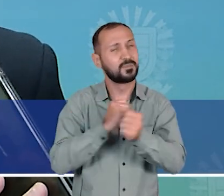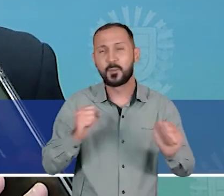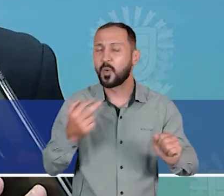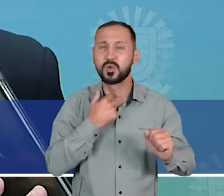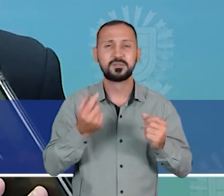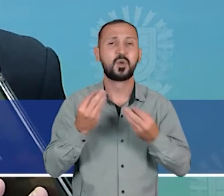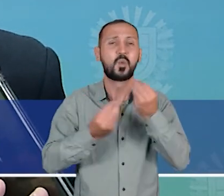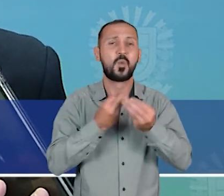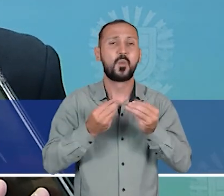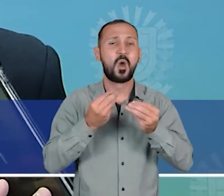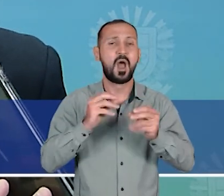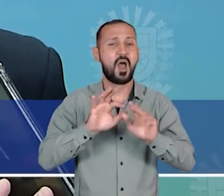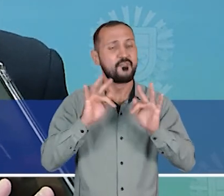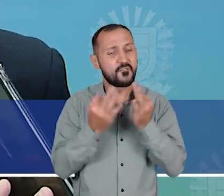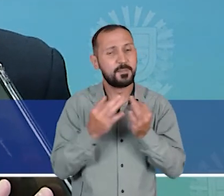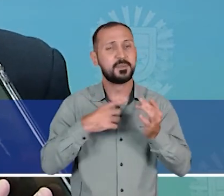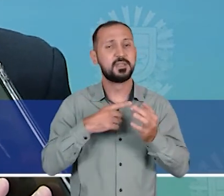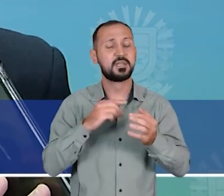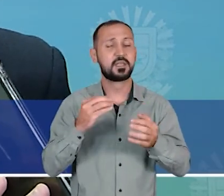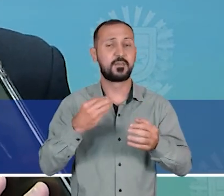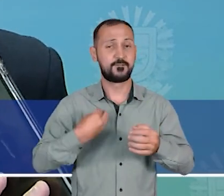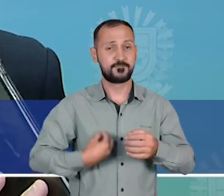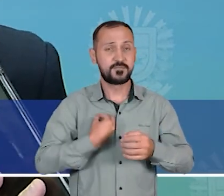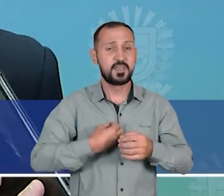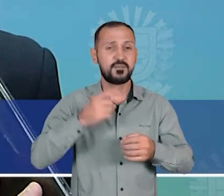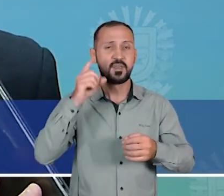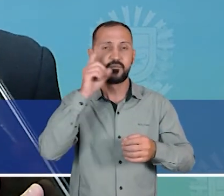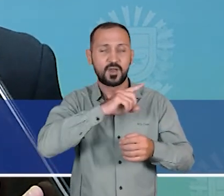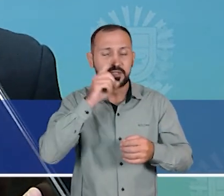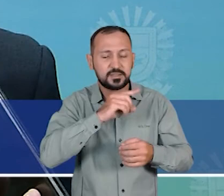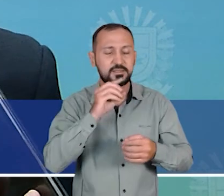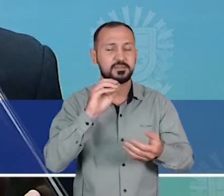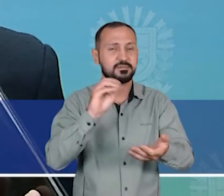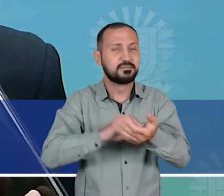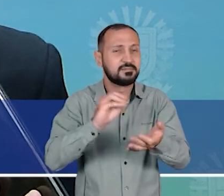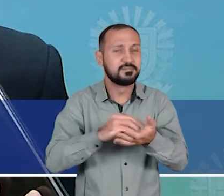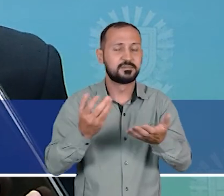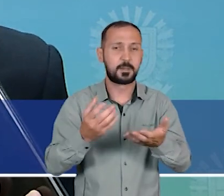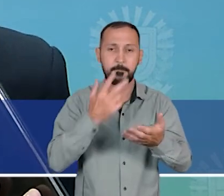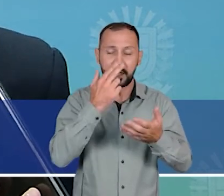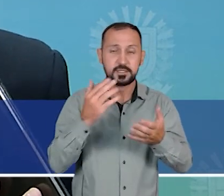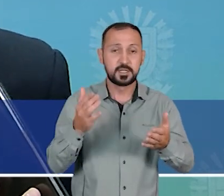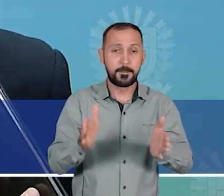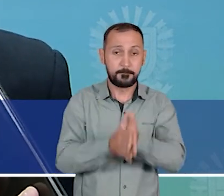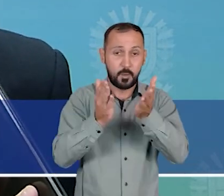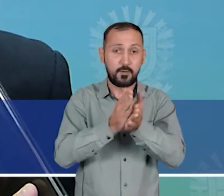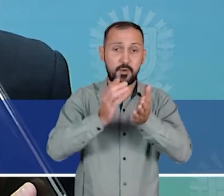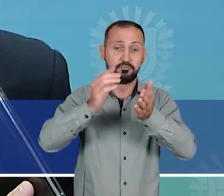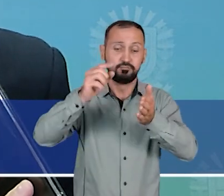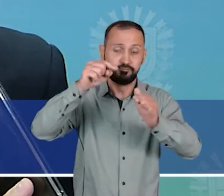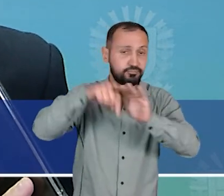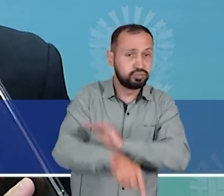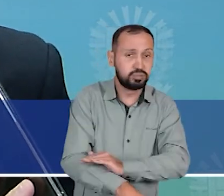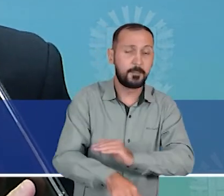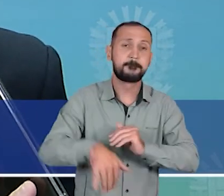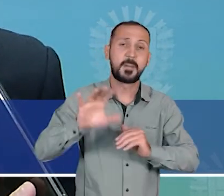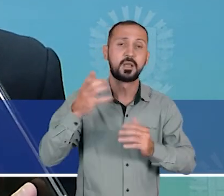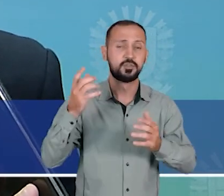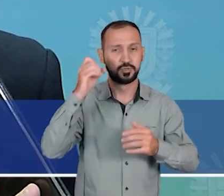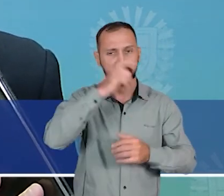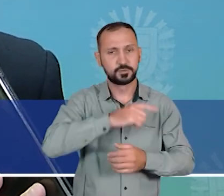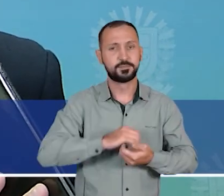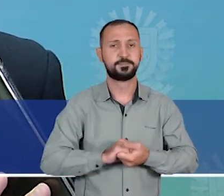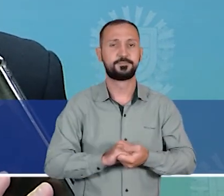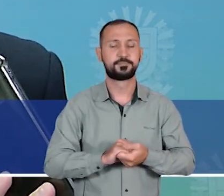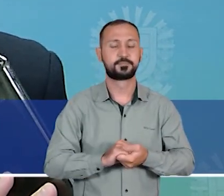que muitas famílias que vivem em situação de vulnerabilidade social empobreceram ainda mais e hoje estão